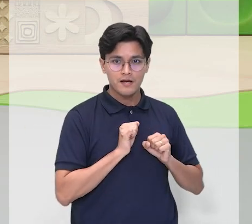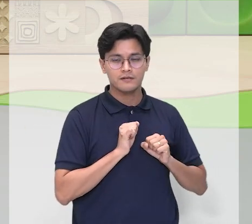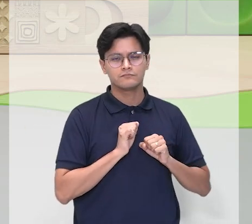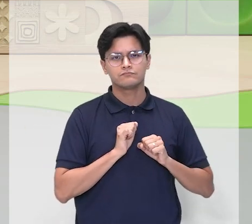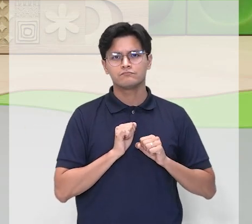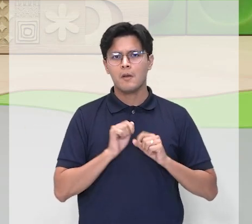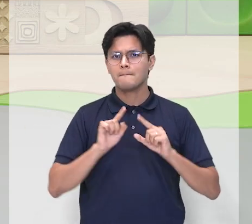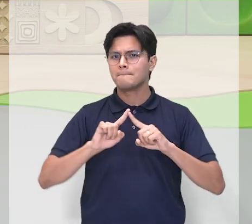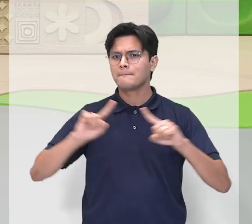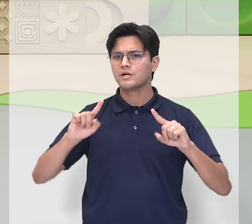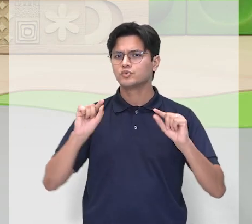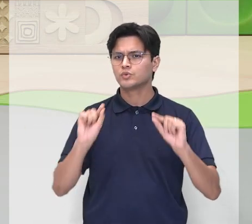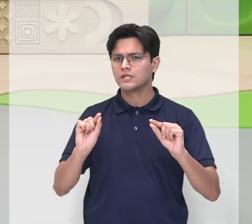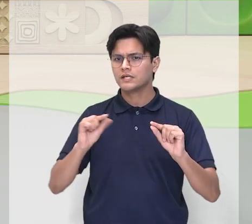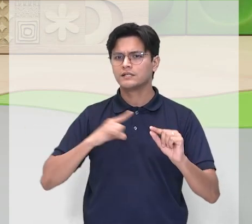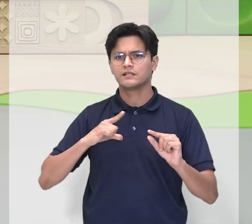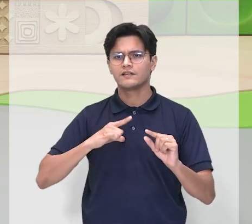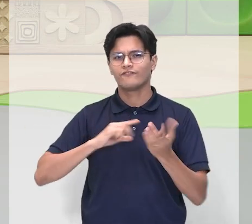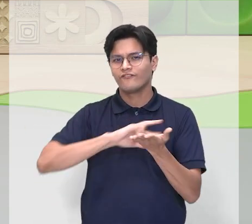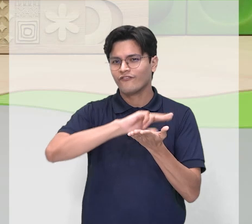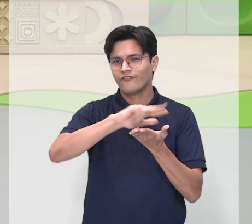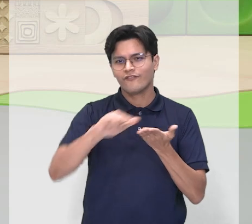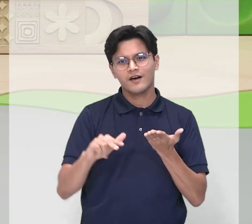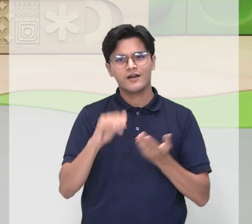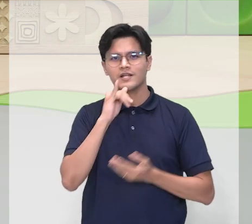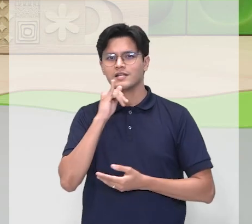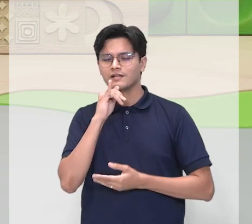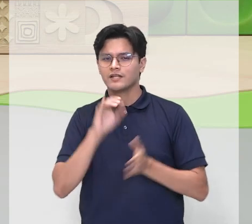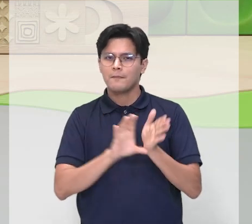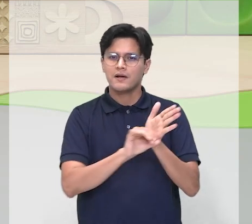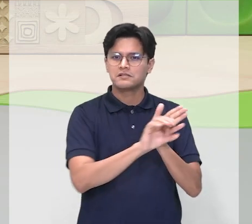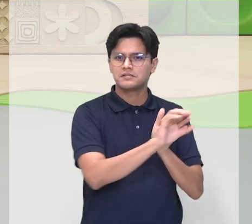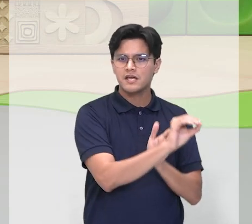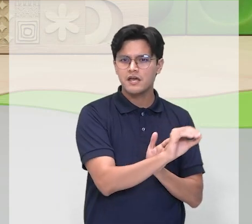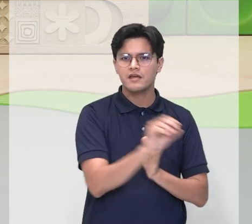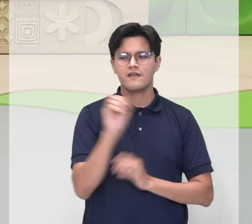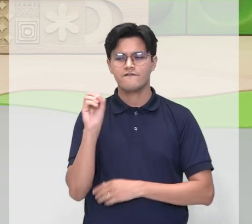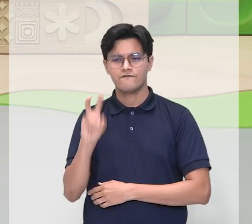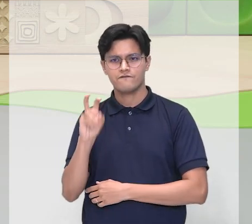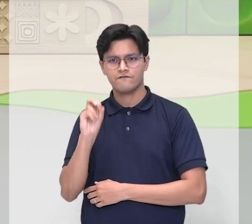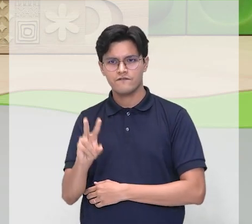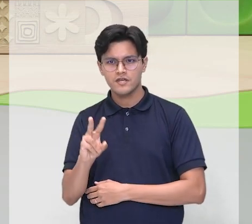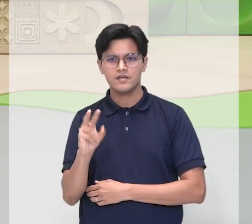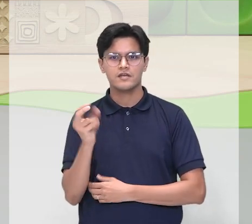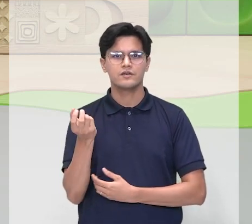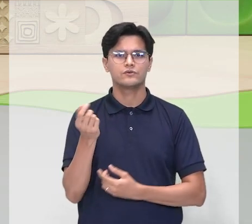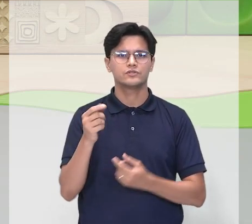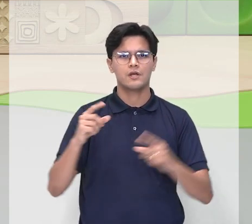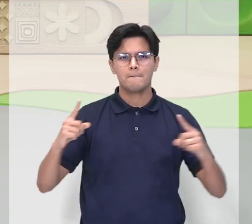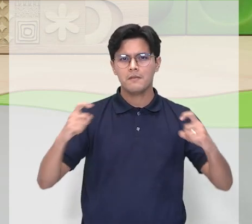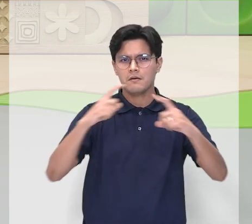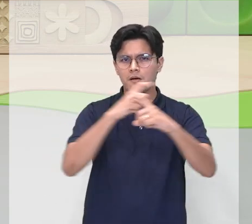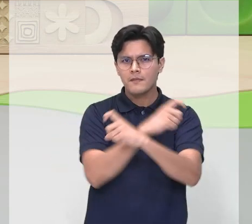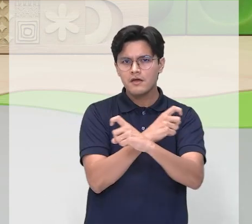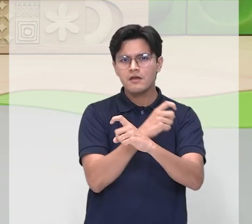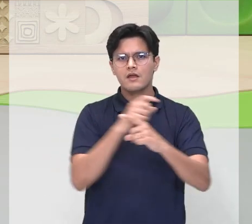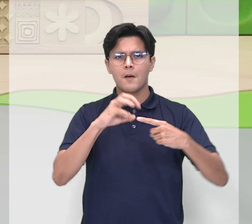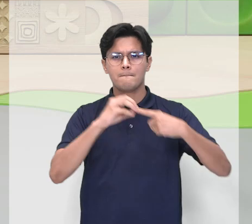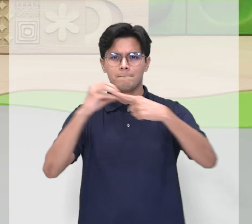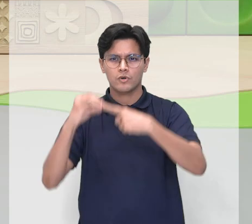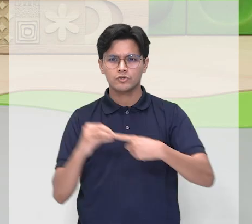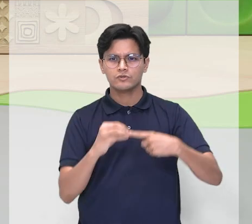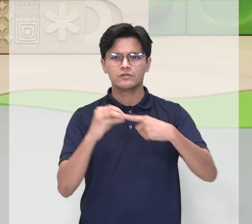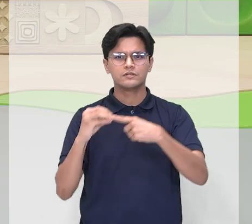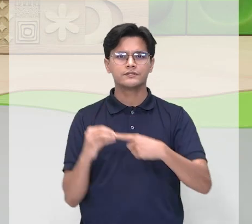protozoários, enfim, uma gama, certo? E essas doenças, aí sim, como elas